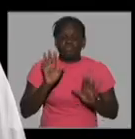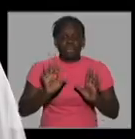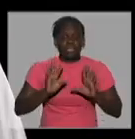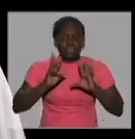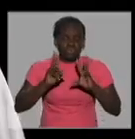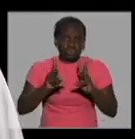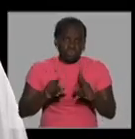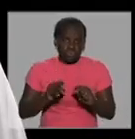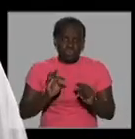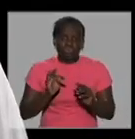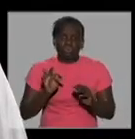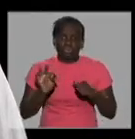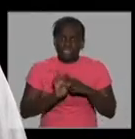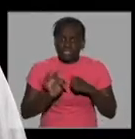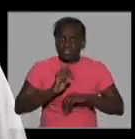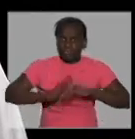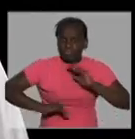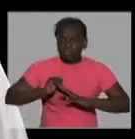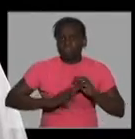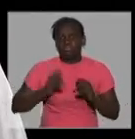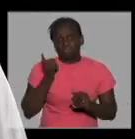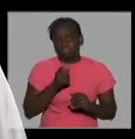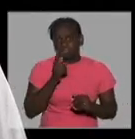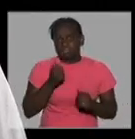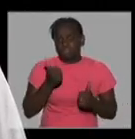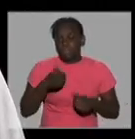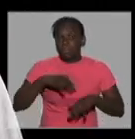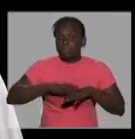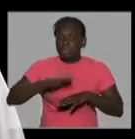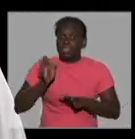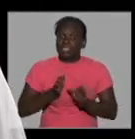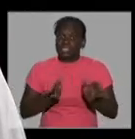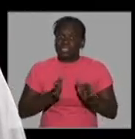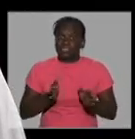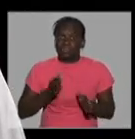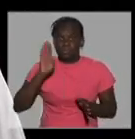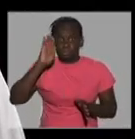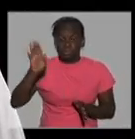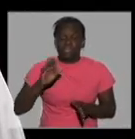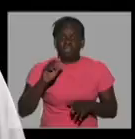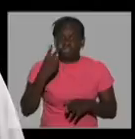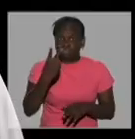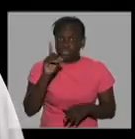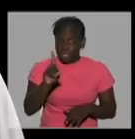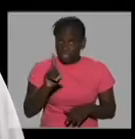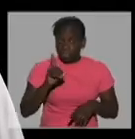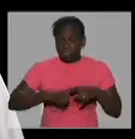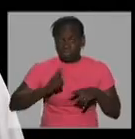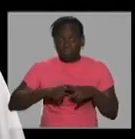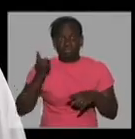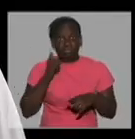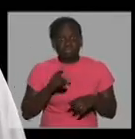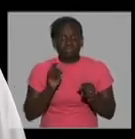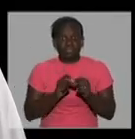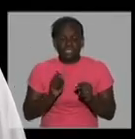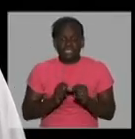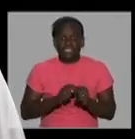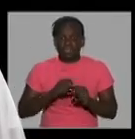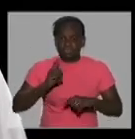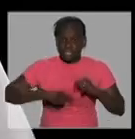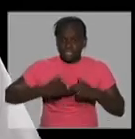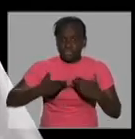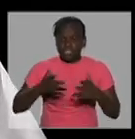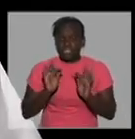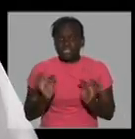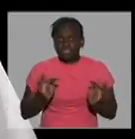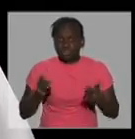Mas acho que toda técnica é válida, né? Mas acho que é mais acessível ainda o 2D, que a gente consegue fazer tanto com instrumentos